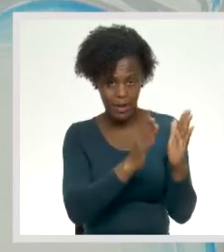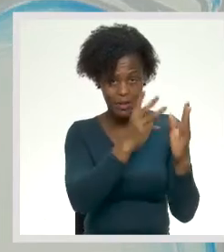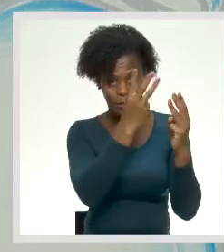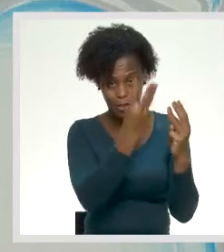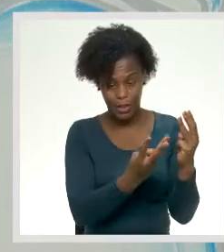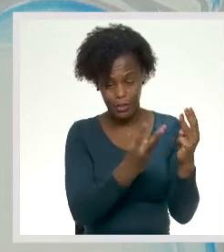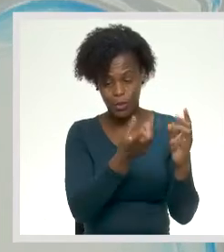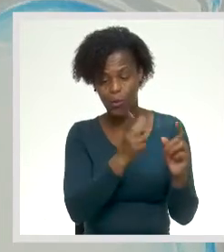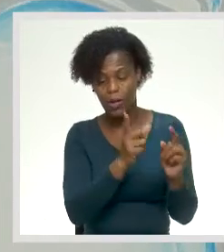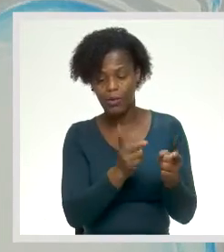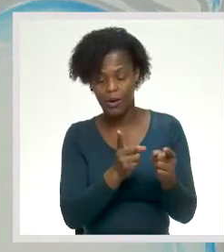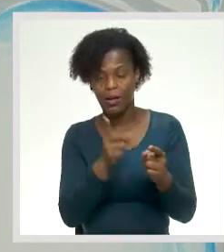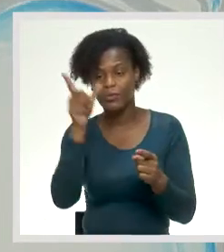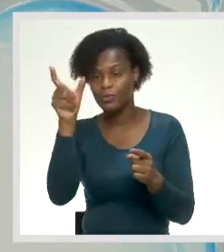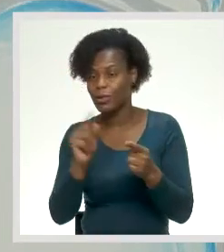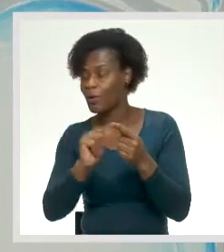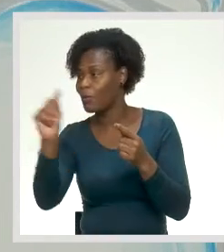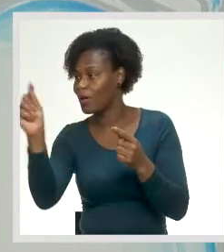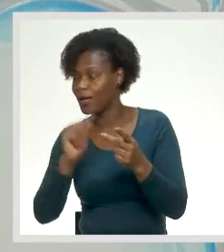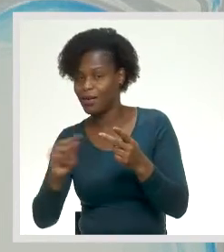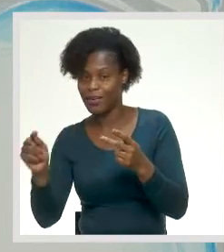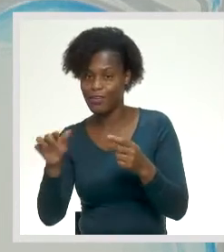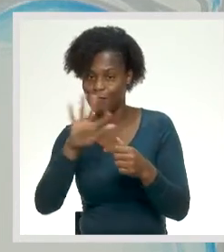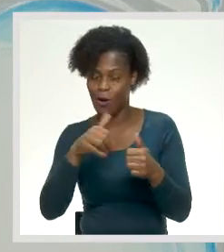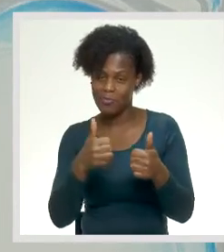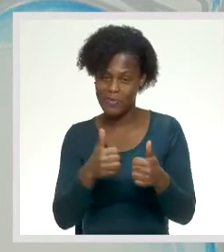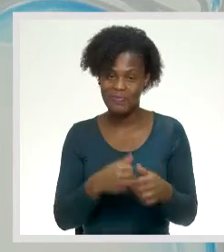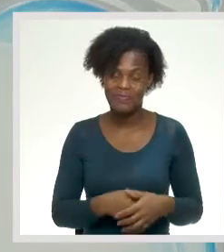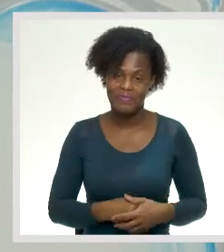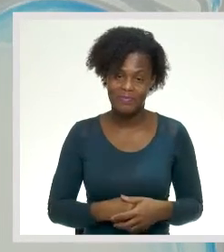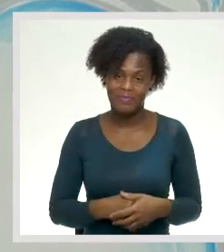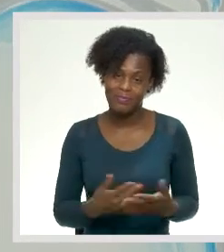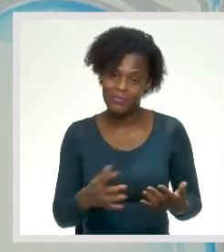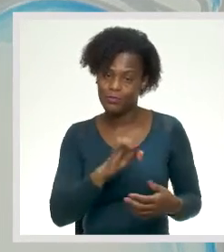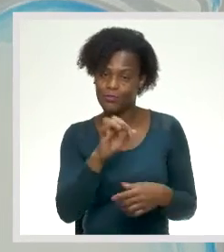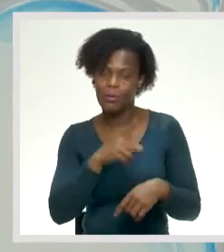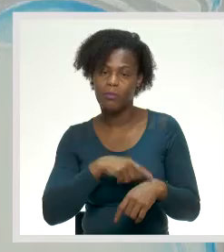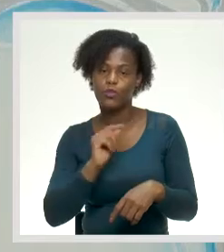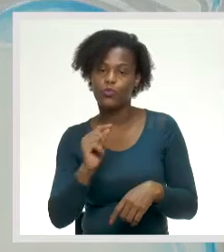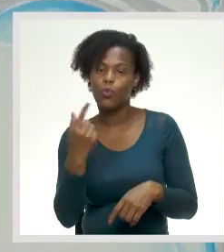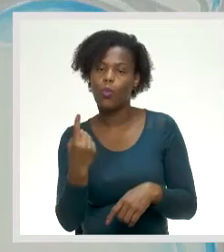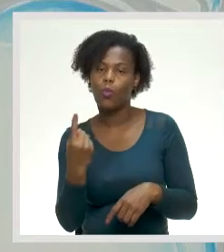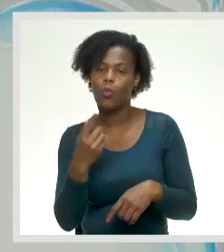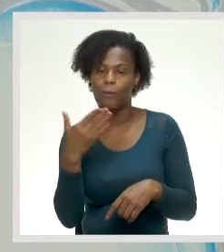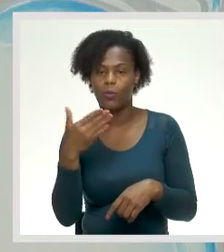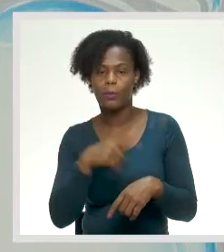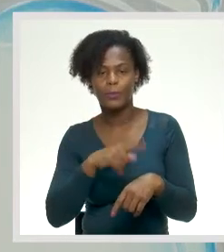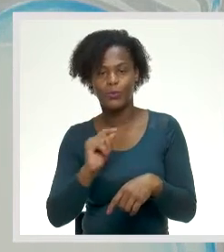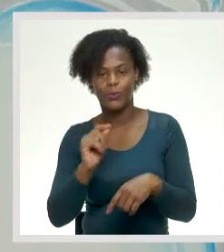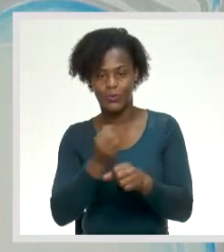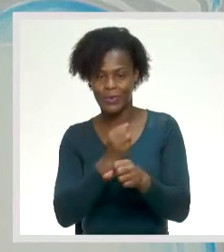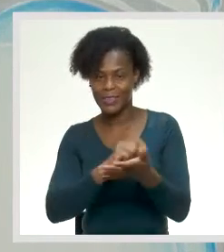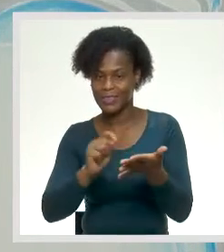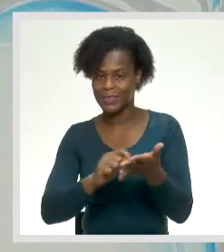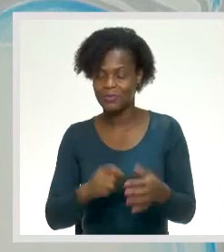3 conceitos e façam correspondência de forma assertiva. Vocês têm 1 minuto para